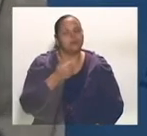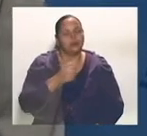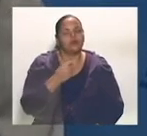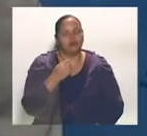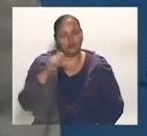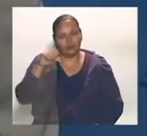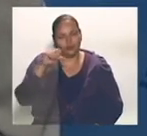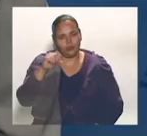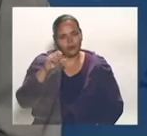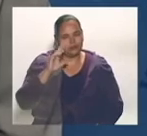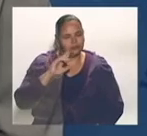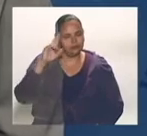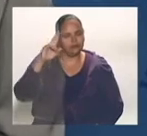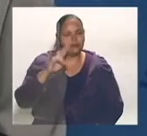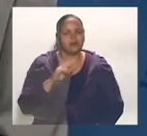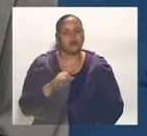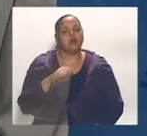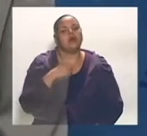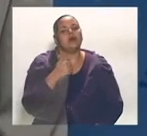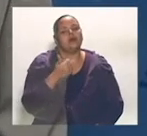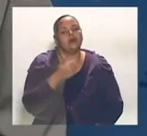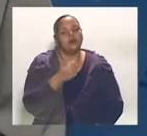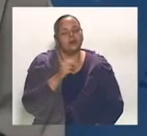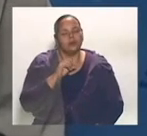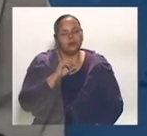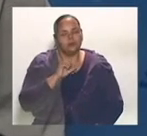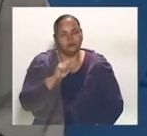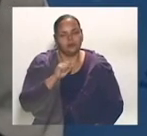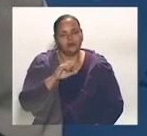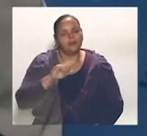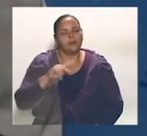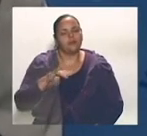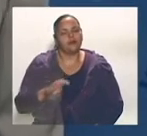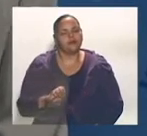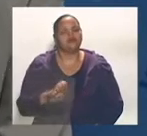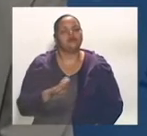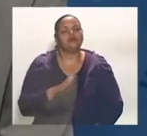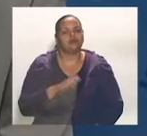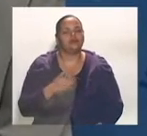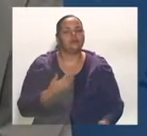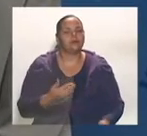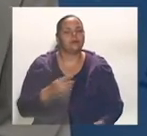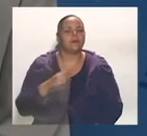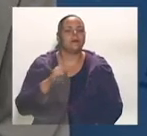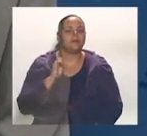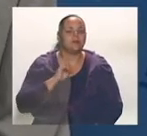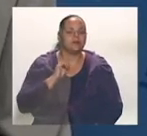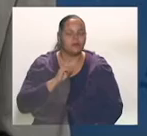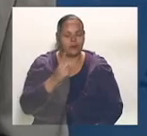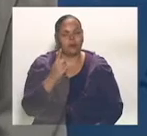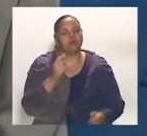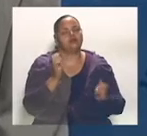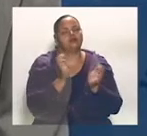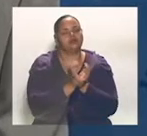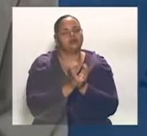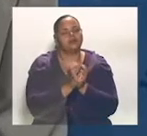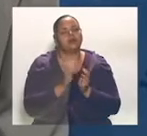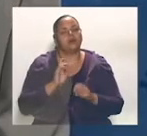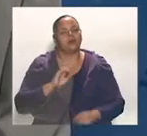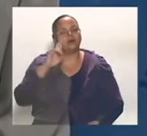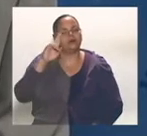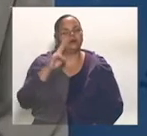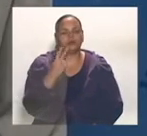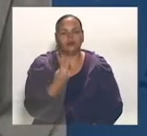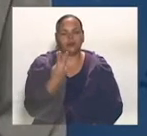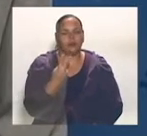titulares e 9 suplentes. O presidente do Flamengo, Eduardo Bandeira de Mello, é um dos titulares, um dos 9 titulares aí desse grupo, né?